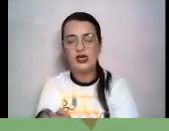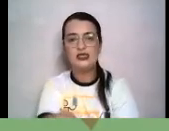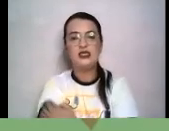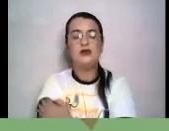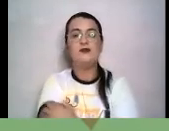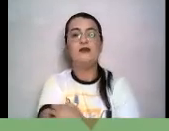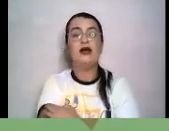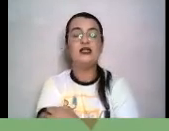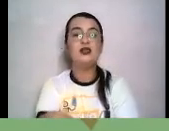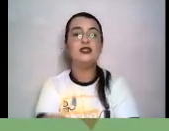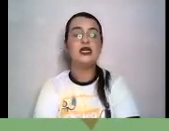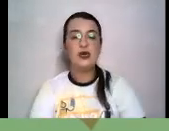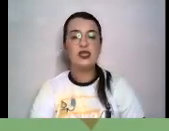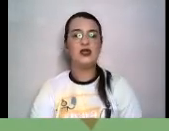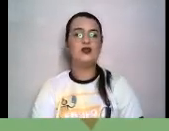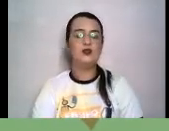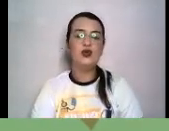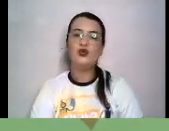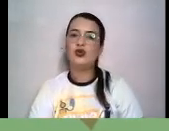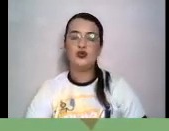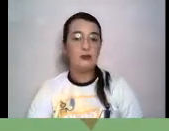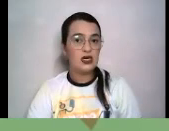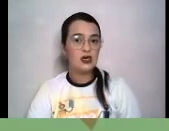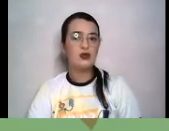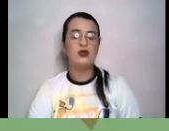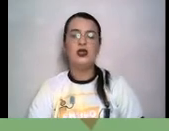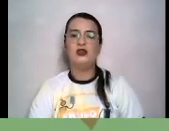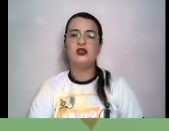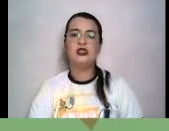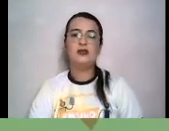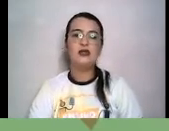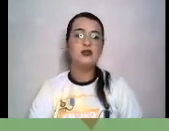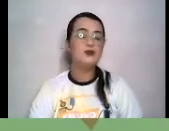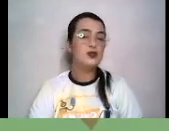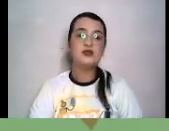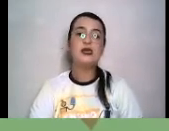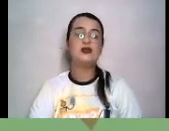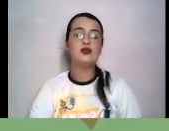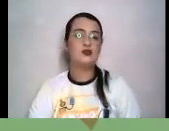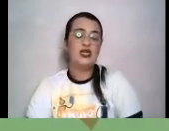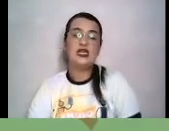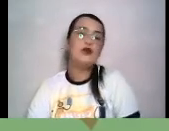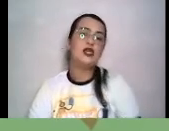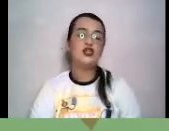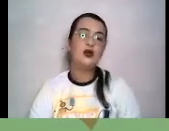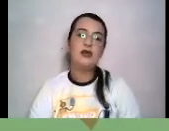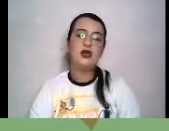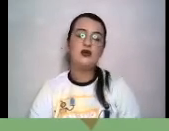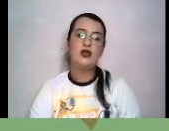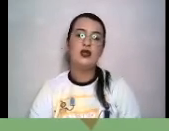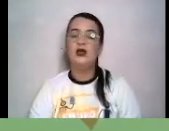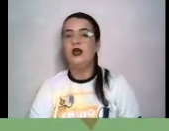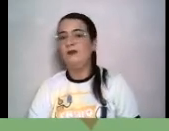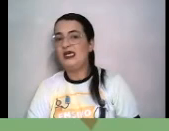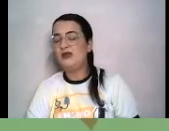não é assim? Mas nós respeitamos muito o nosso amigo, nós respeitamos muito as pessoas, pode até não ser nosso